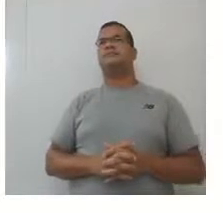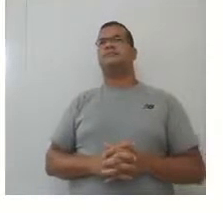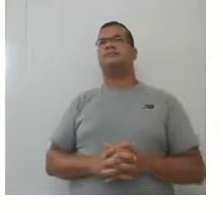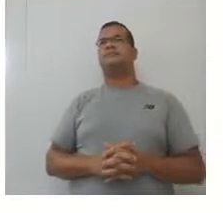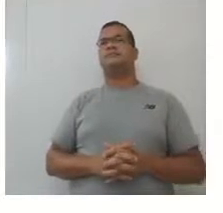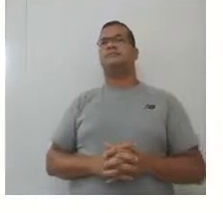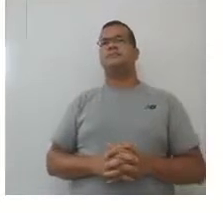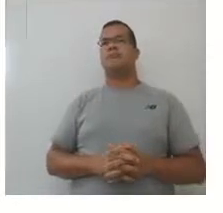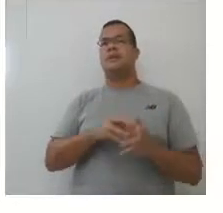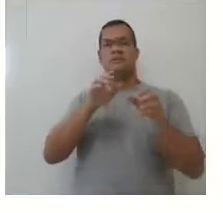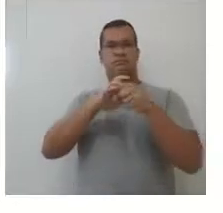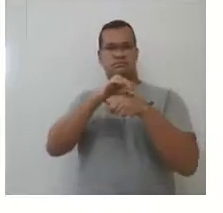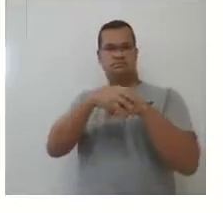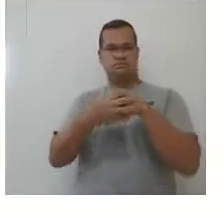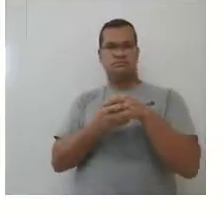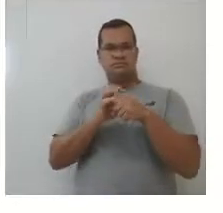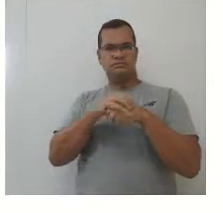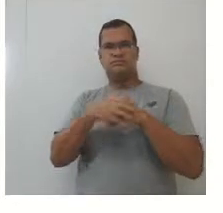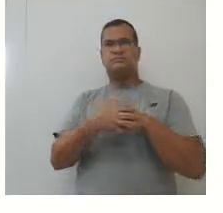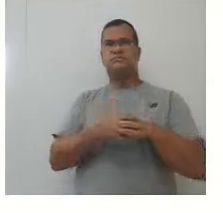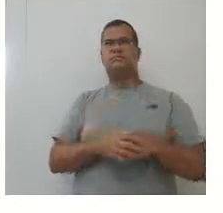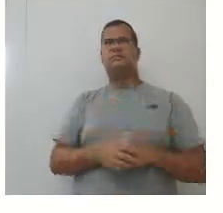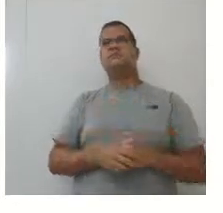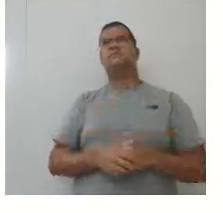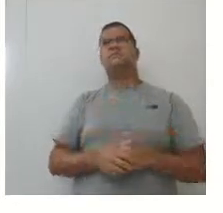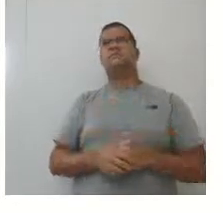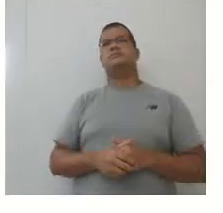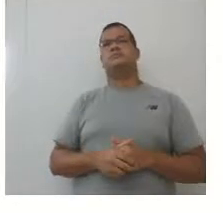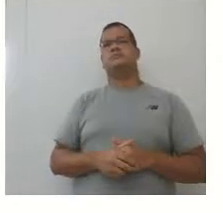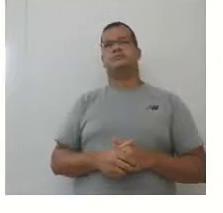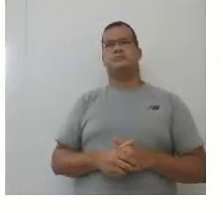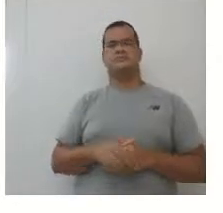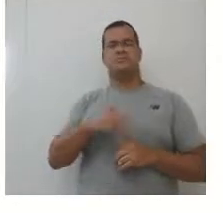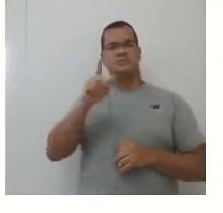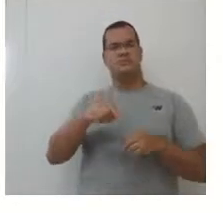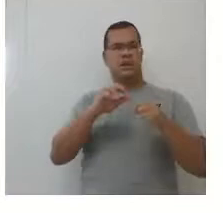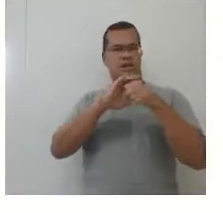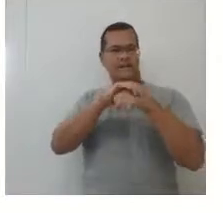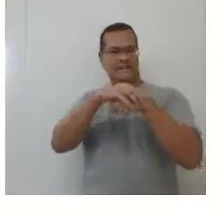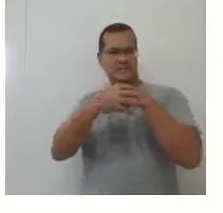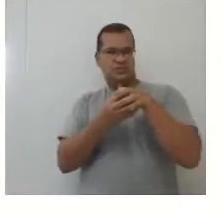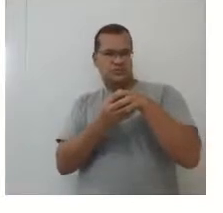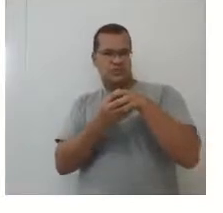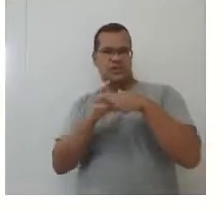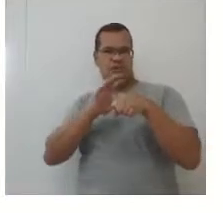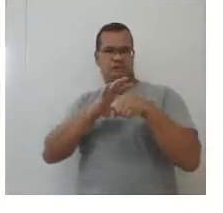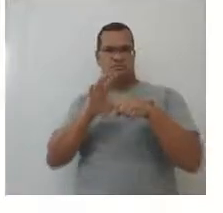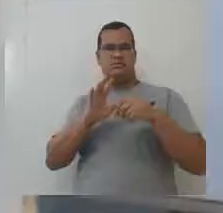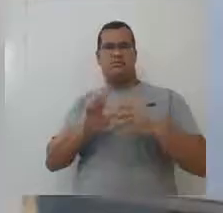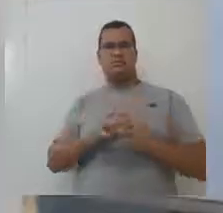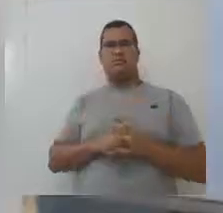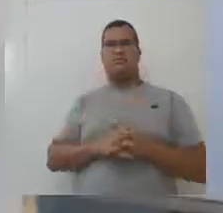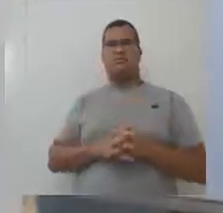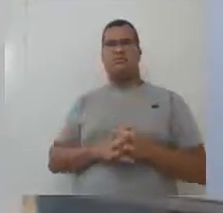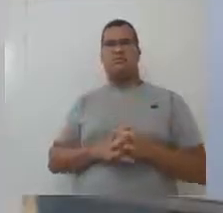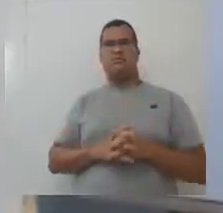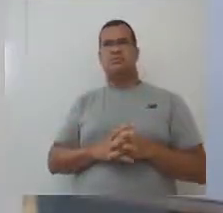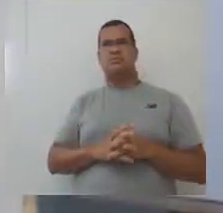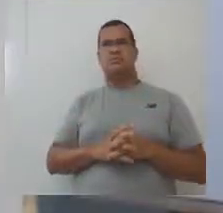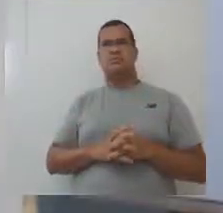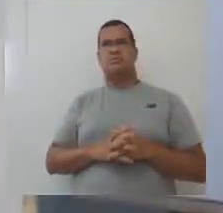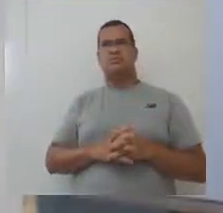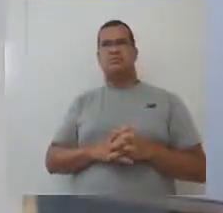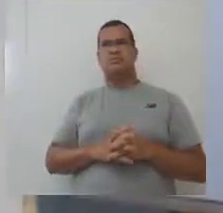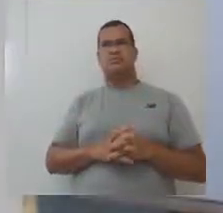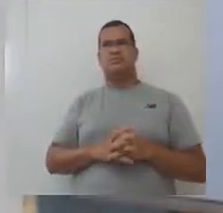trabalha com textura da semente, olhem pra mim. Quando tu trabalha com textura da semente, é assim. Textura da semente, ó.